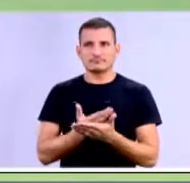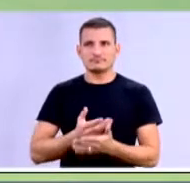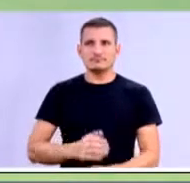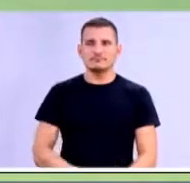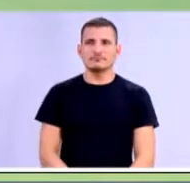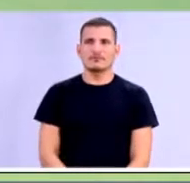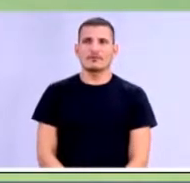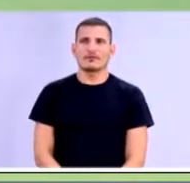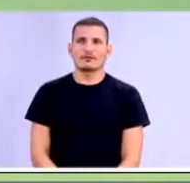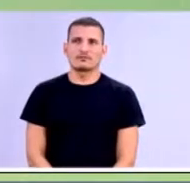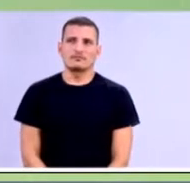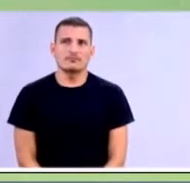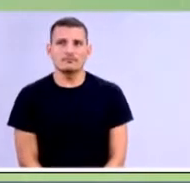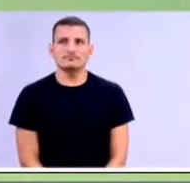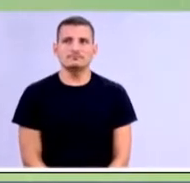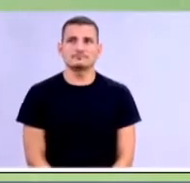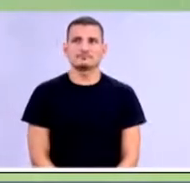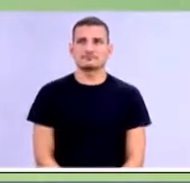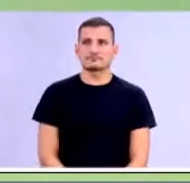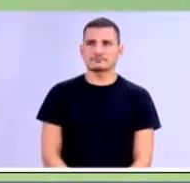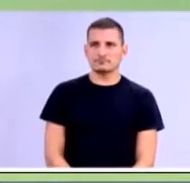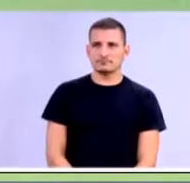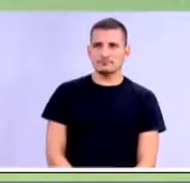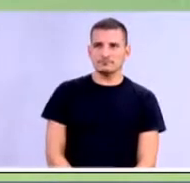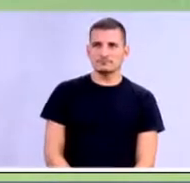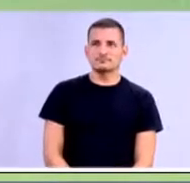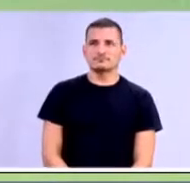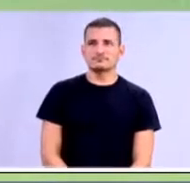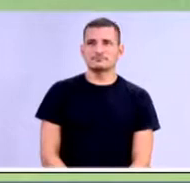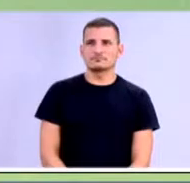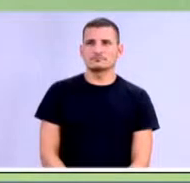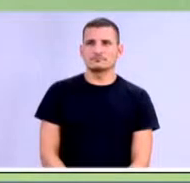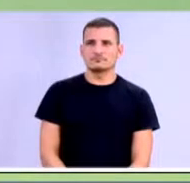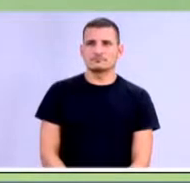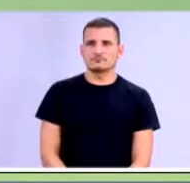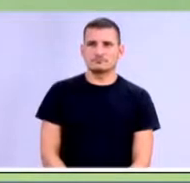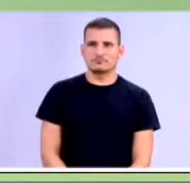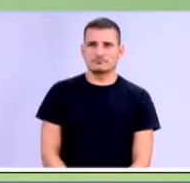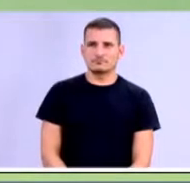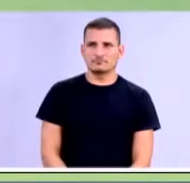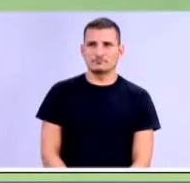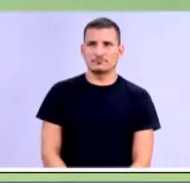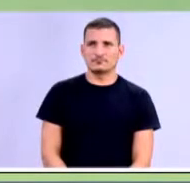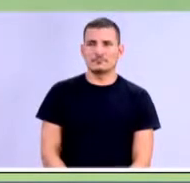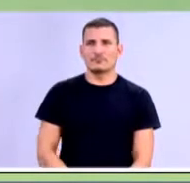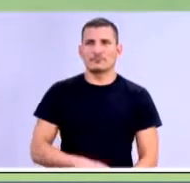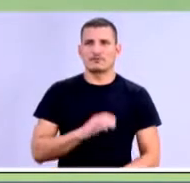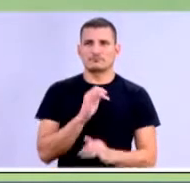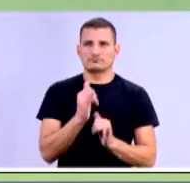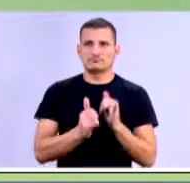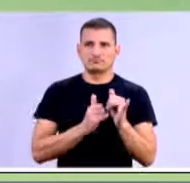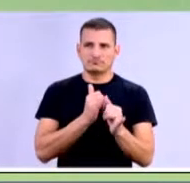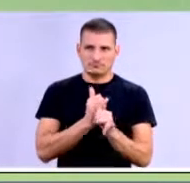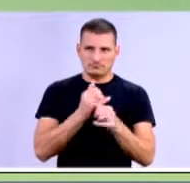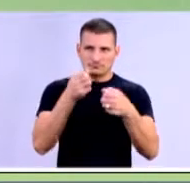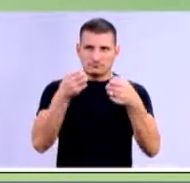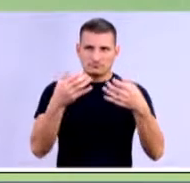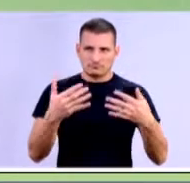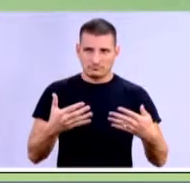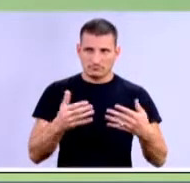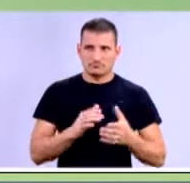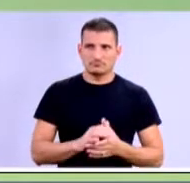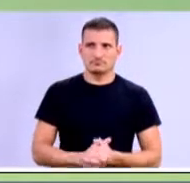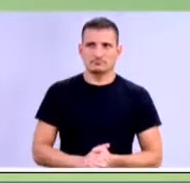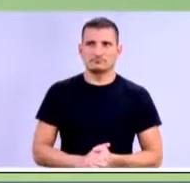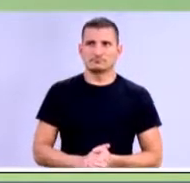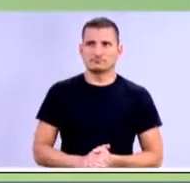só, vamos falar um pouquinho do que você conhece. Vamos falar sobre a internet. A internet